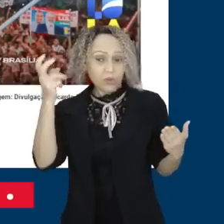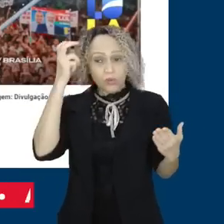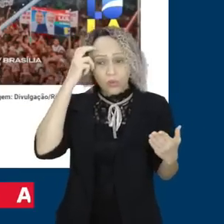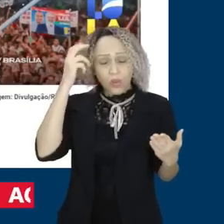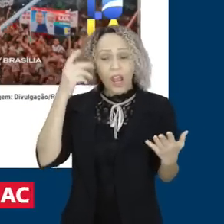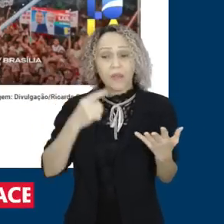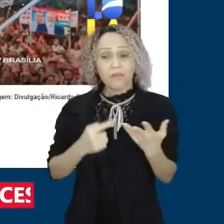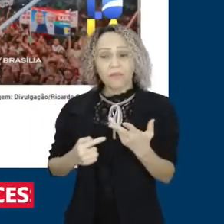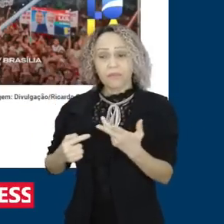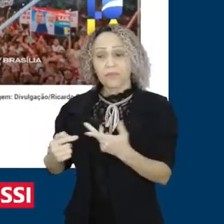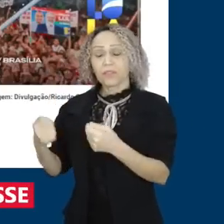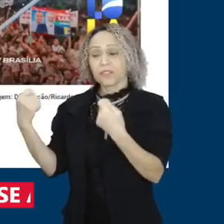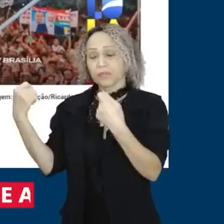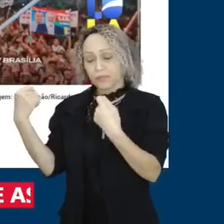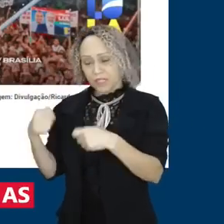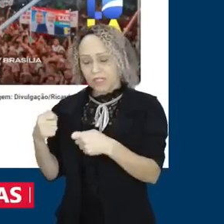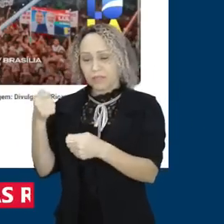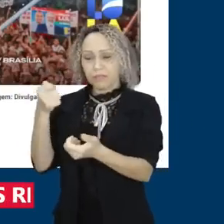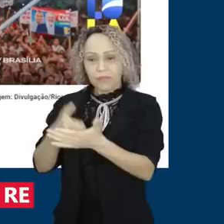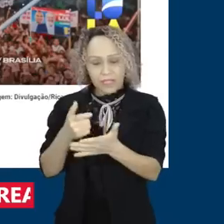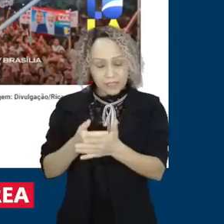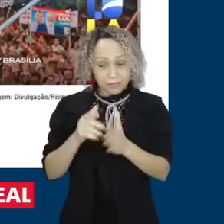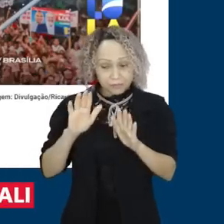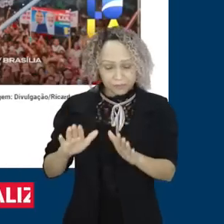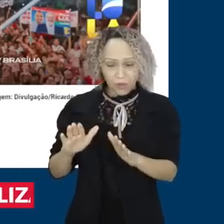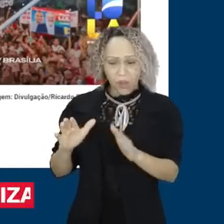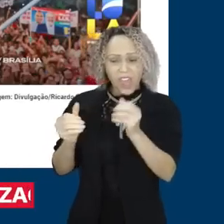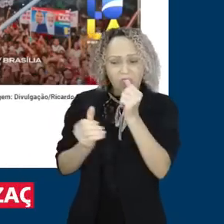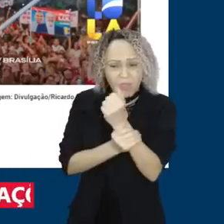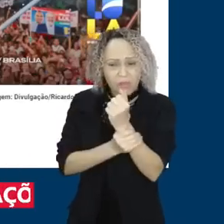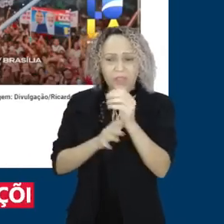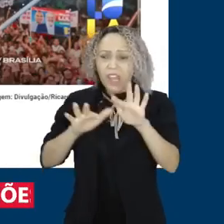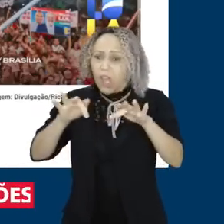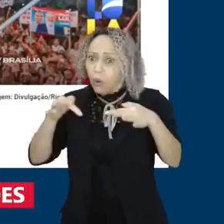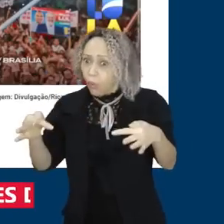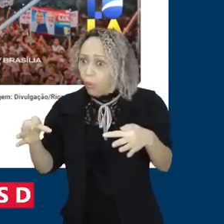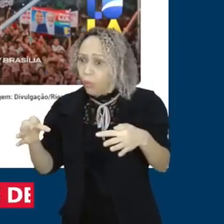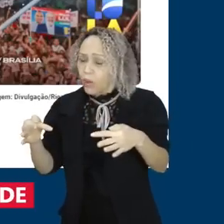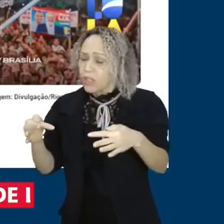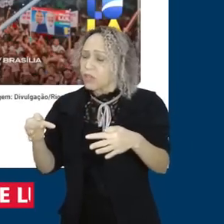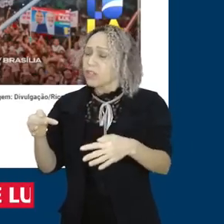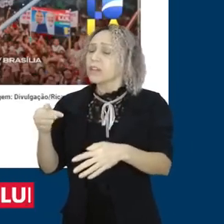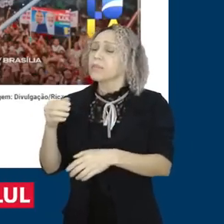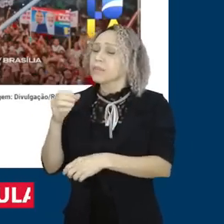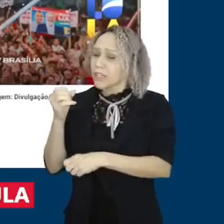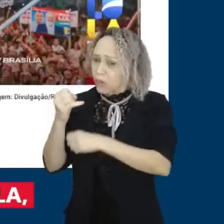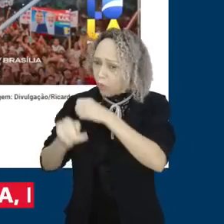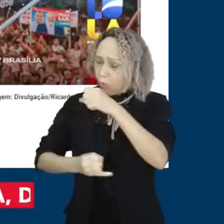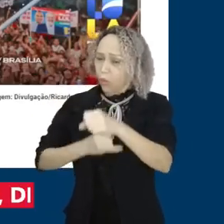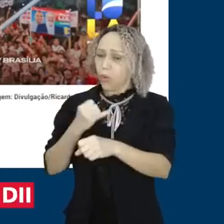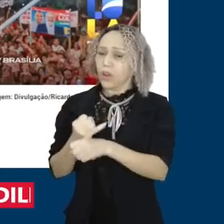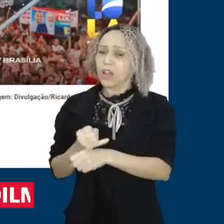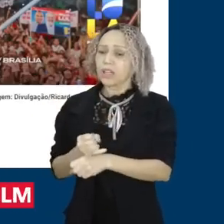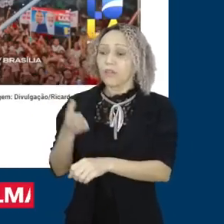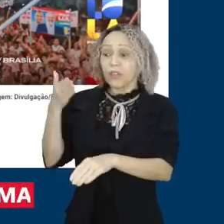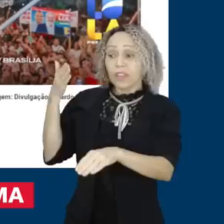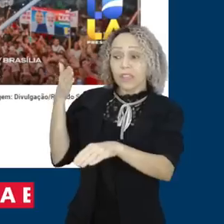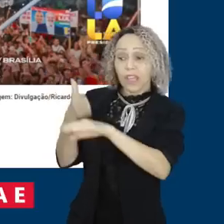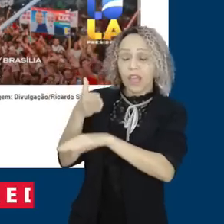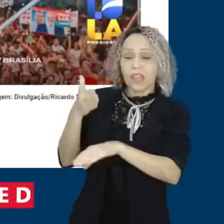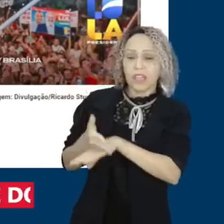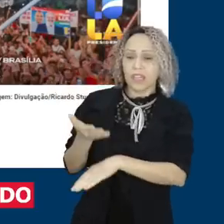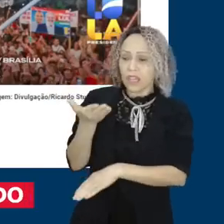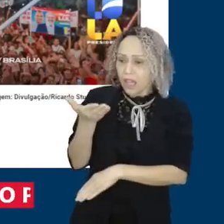muito fácil, muito simples, seguro e totalmente online. Você acessa